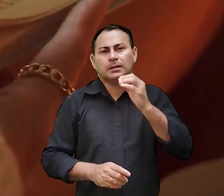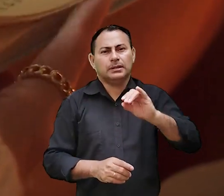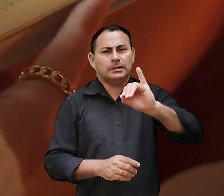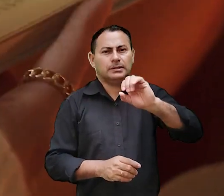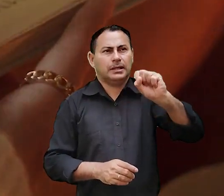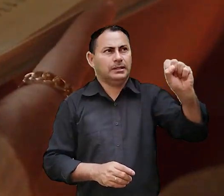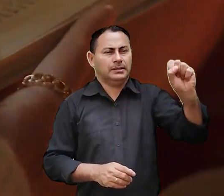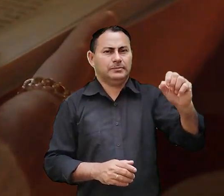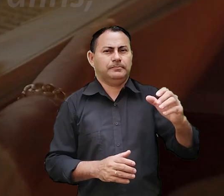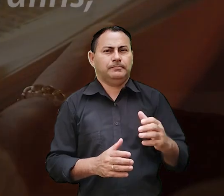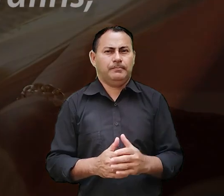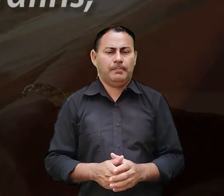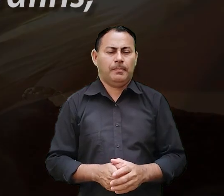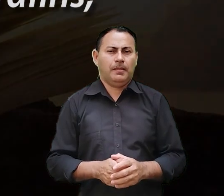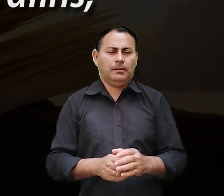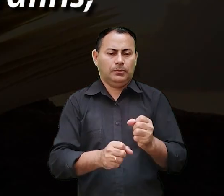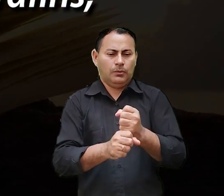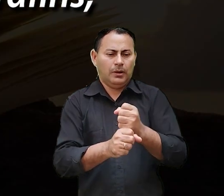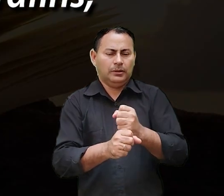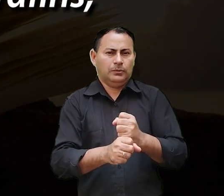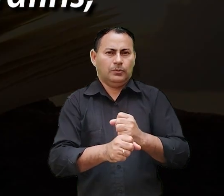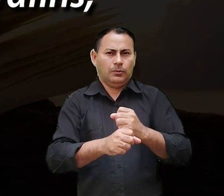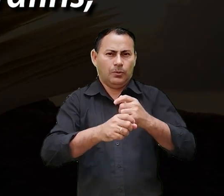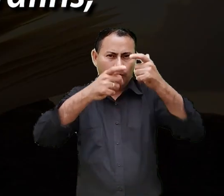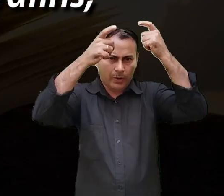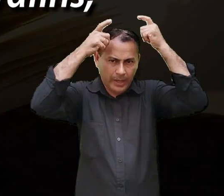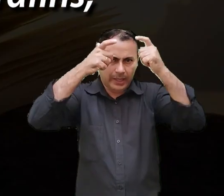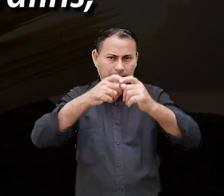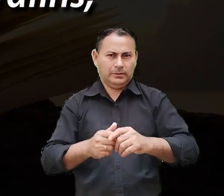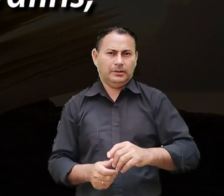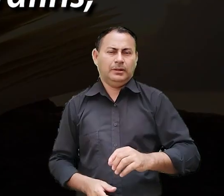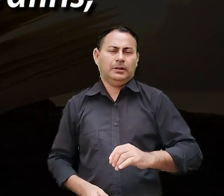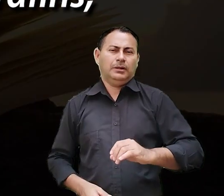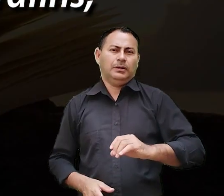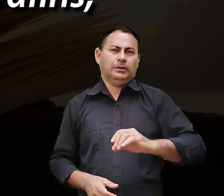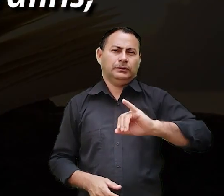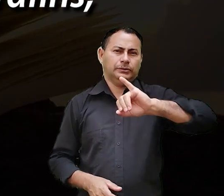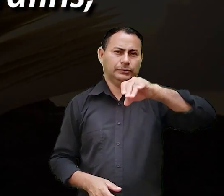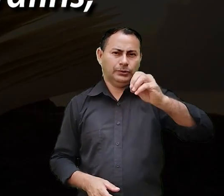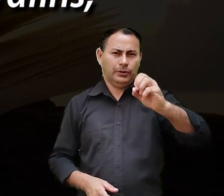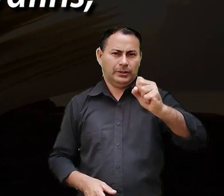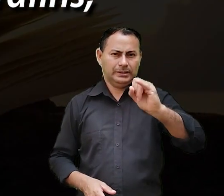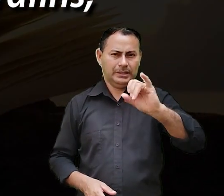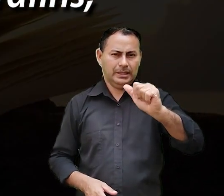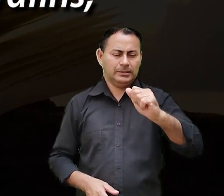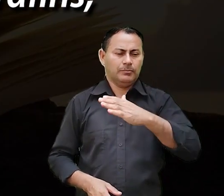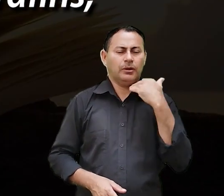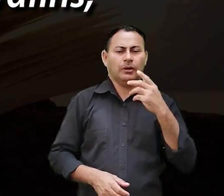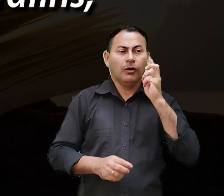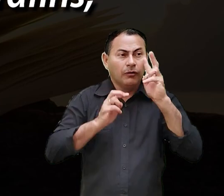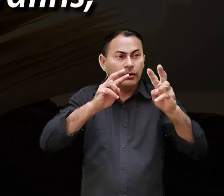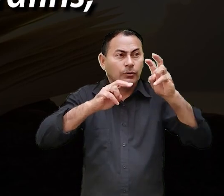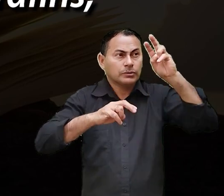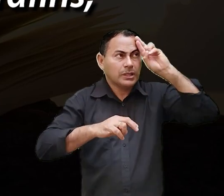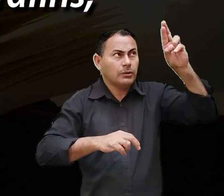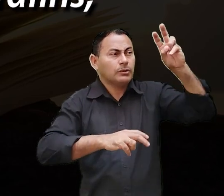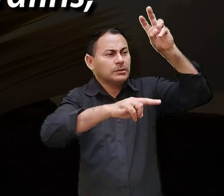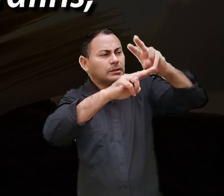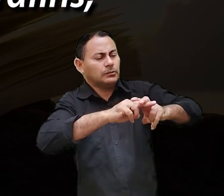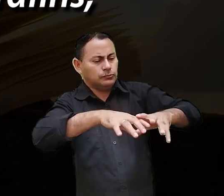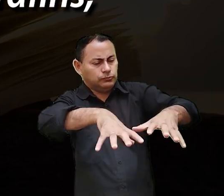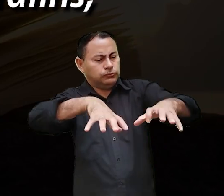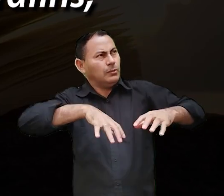experiência de Isaías no ano em que o rei Osias morreu eu vi o senhor assentado num trono